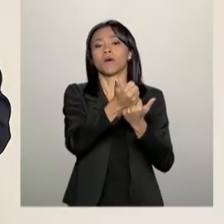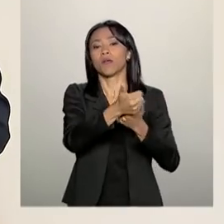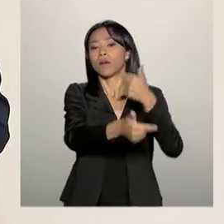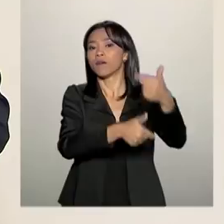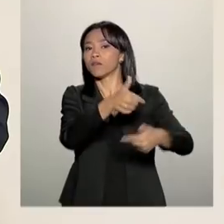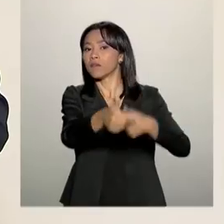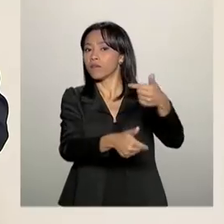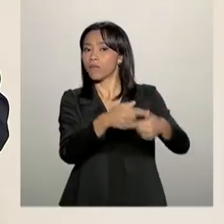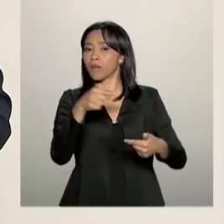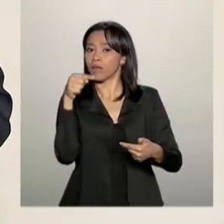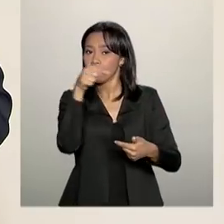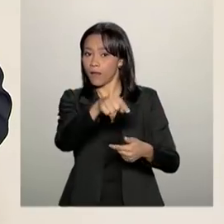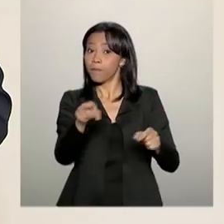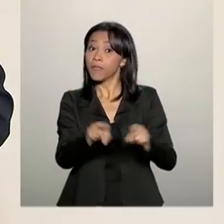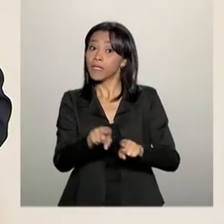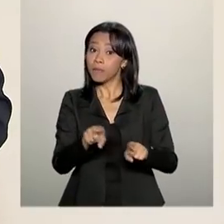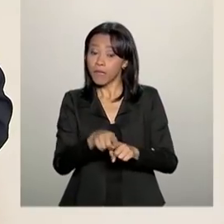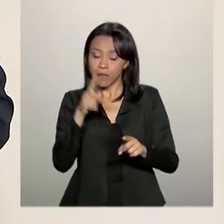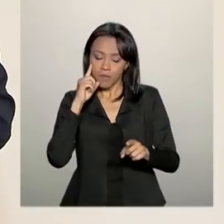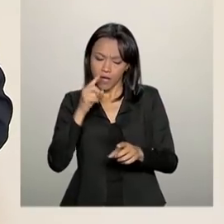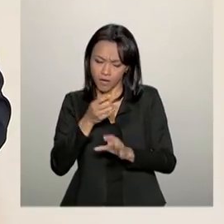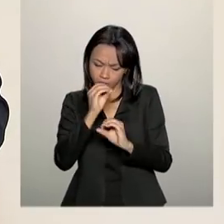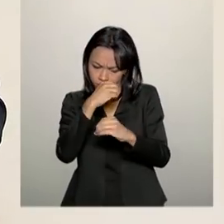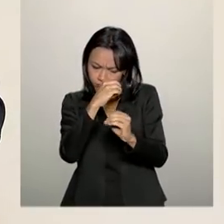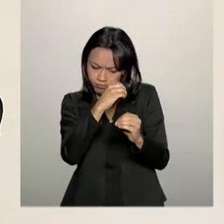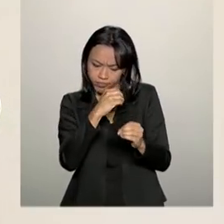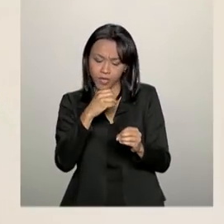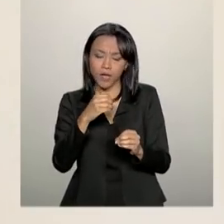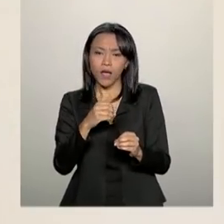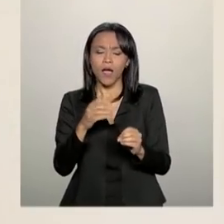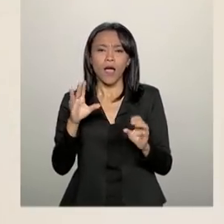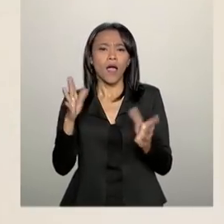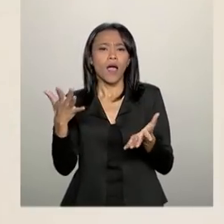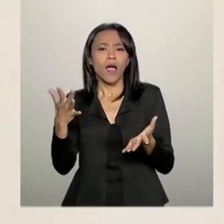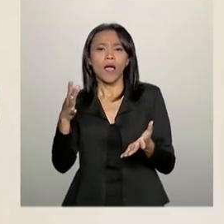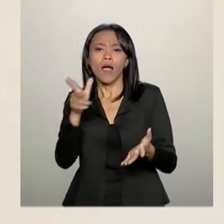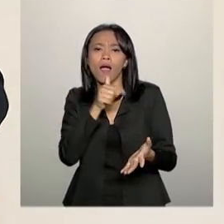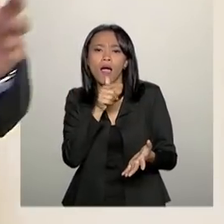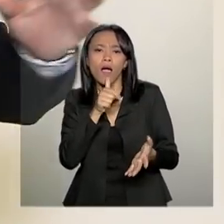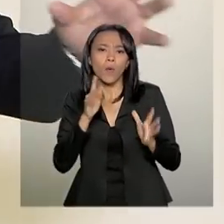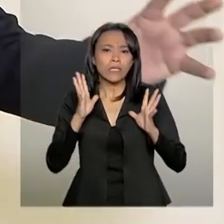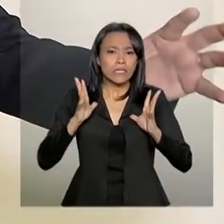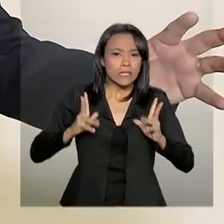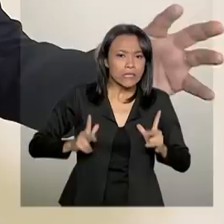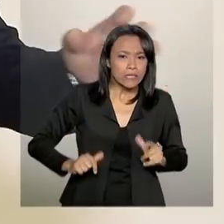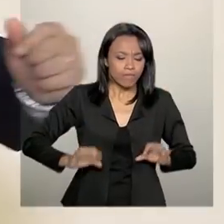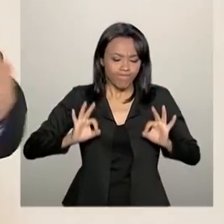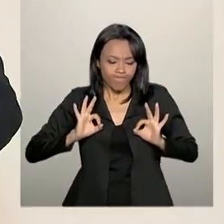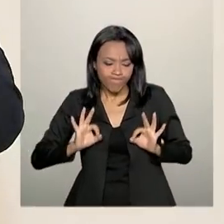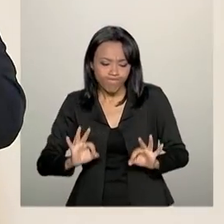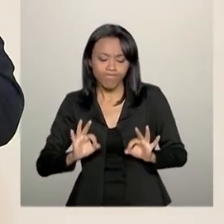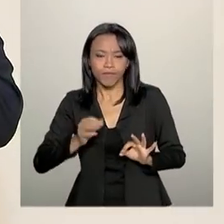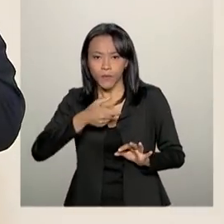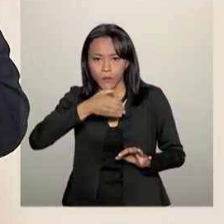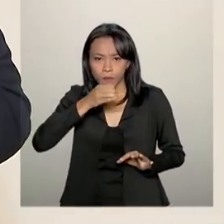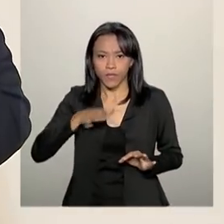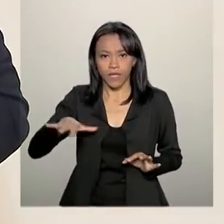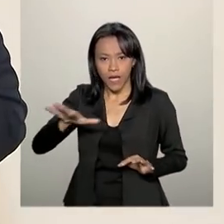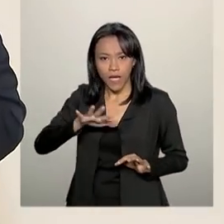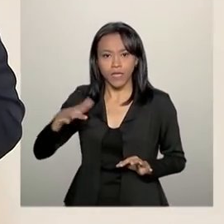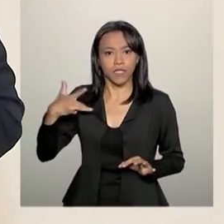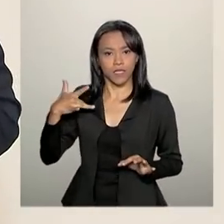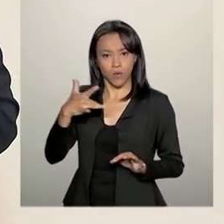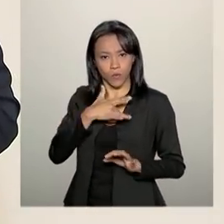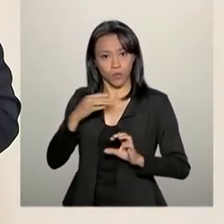e à vigilância da qualidade da água para consumo humano. Então, referente à área da saúde, Ministério